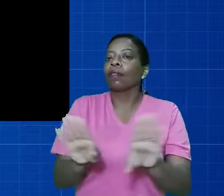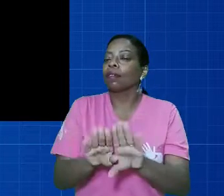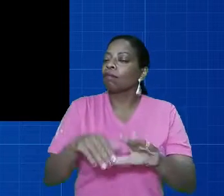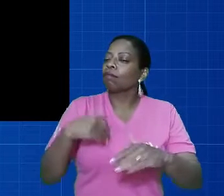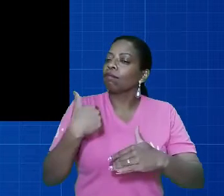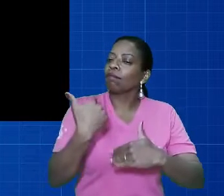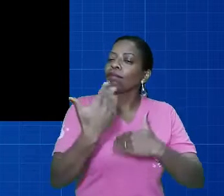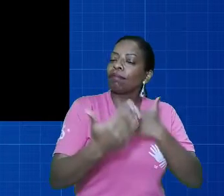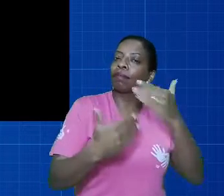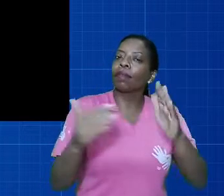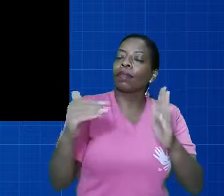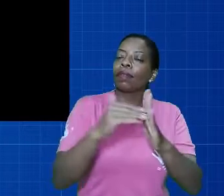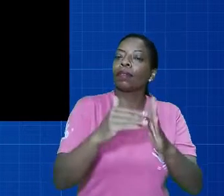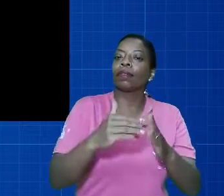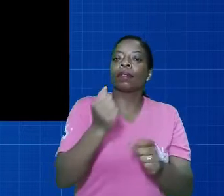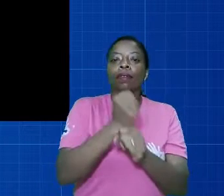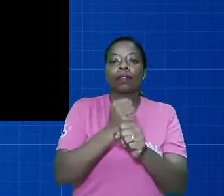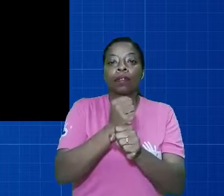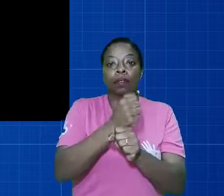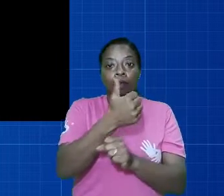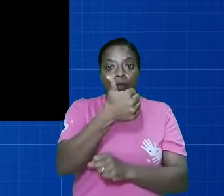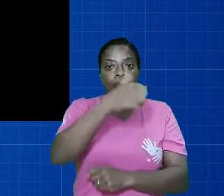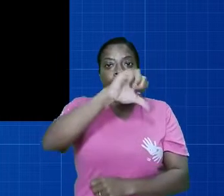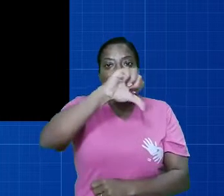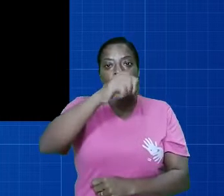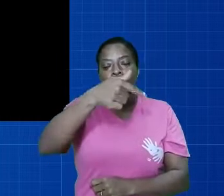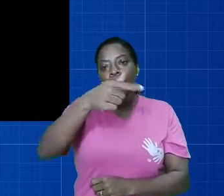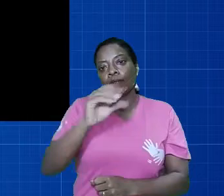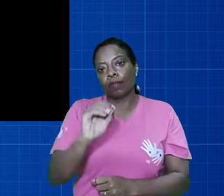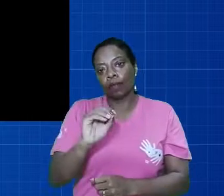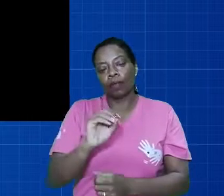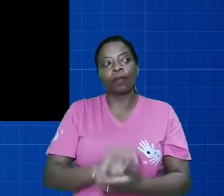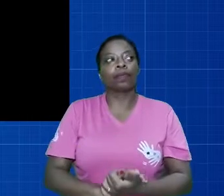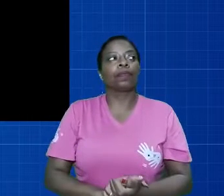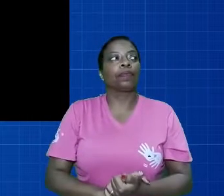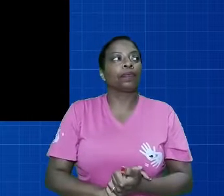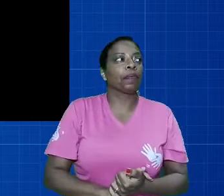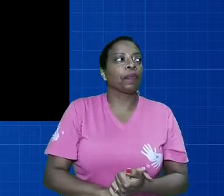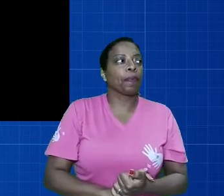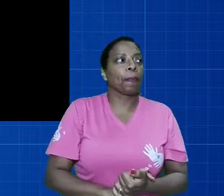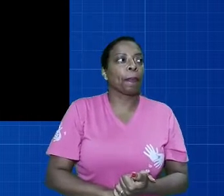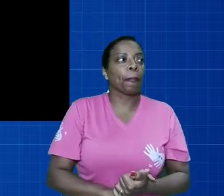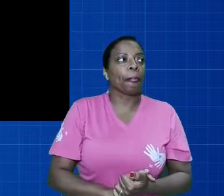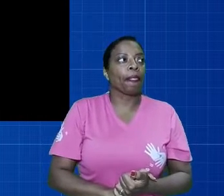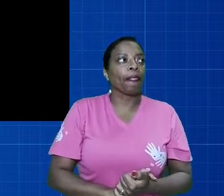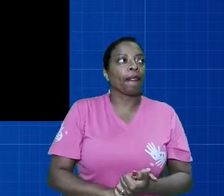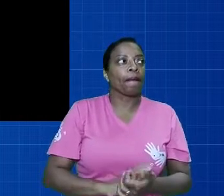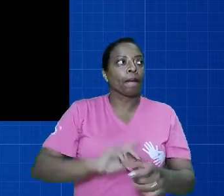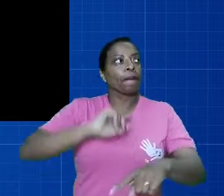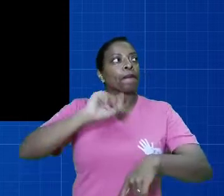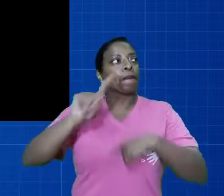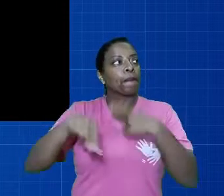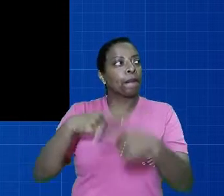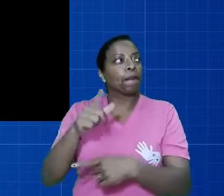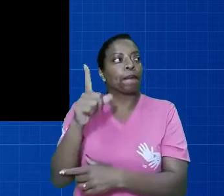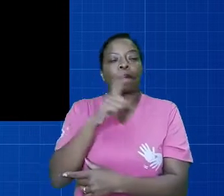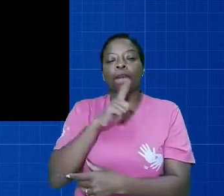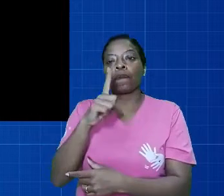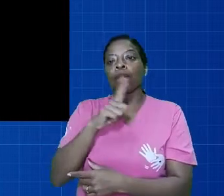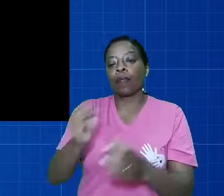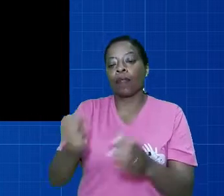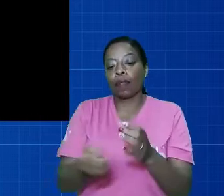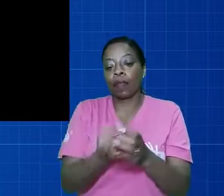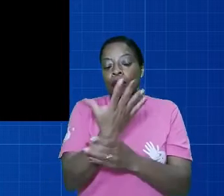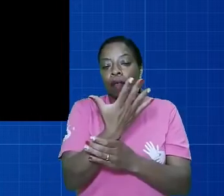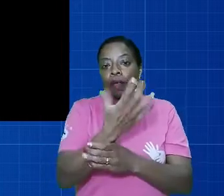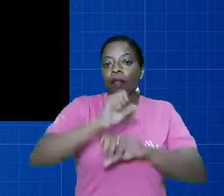ali até os anos 70. Daí, o surgimento da educação artística, ela mescla, né, algumas questões